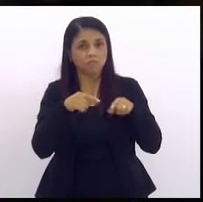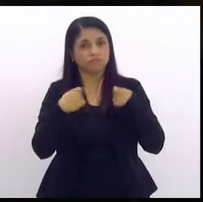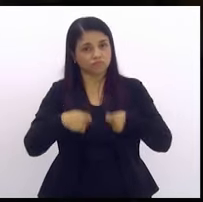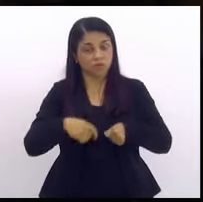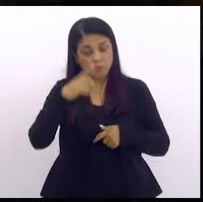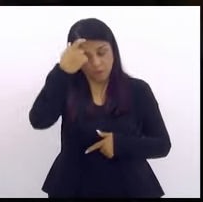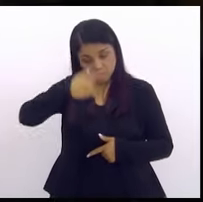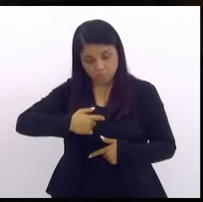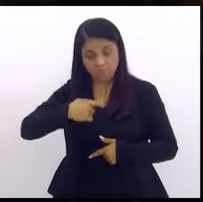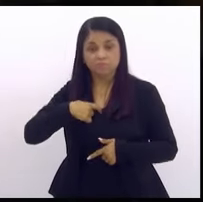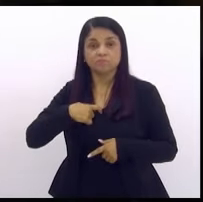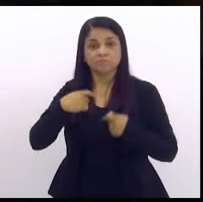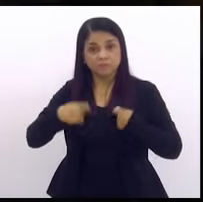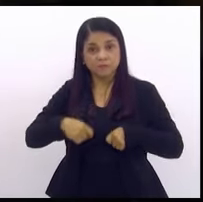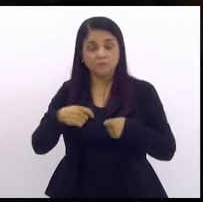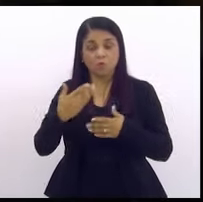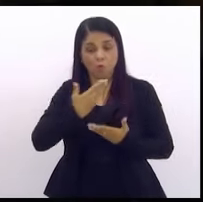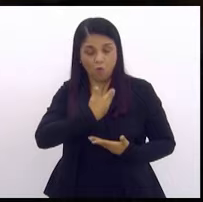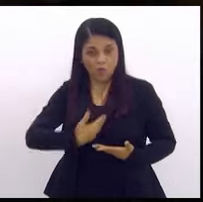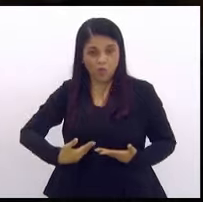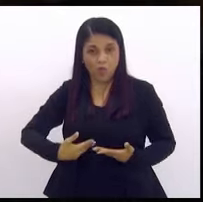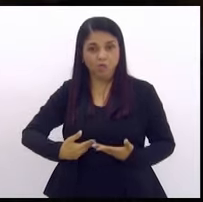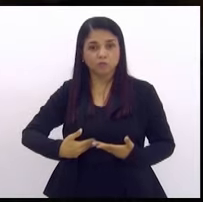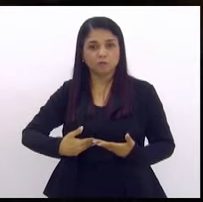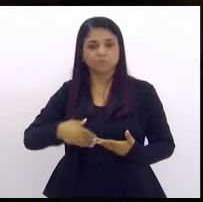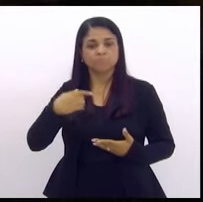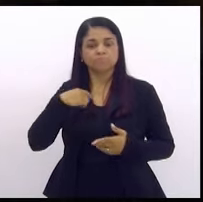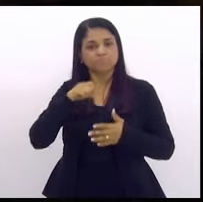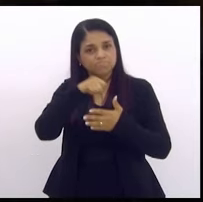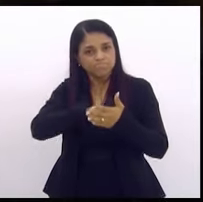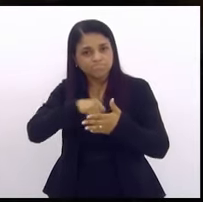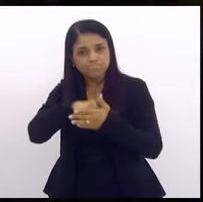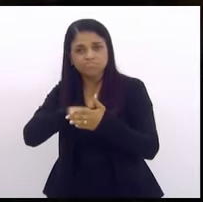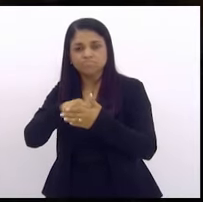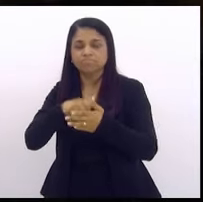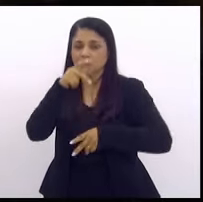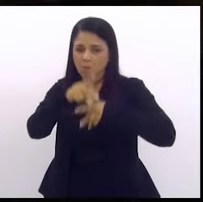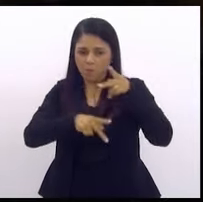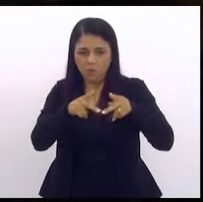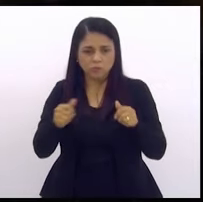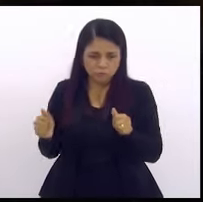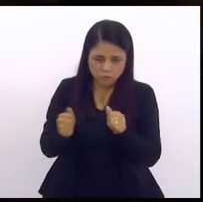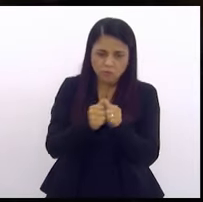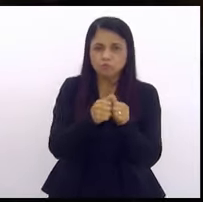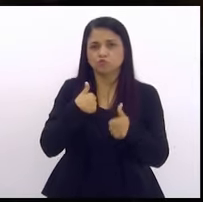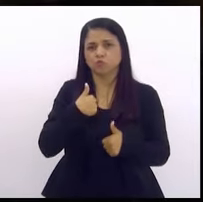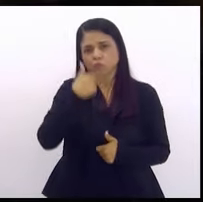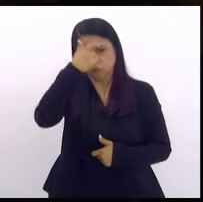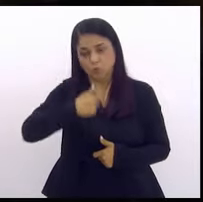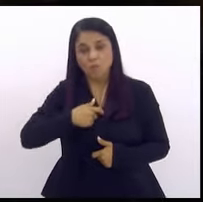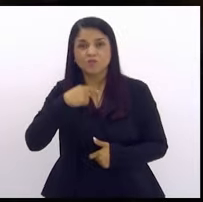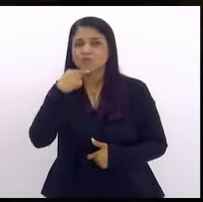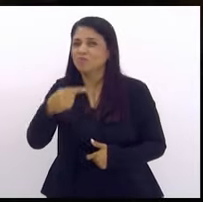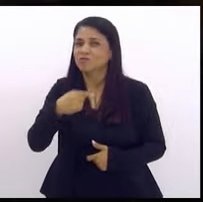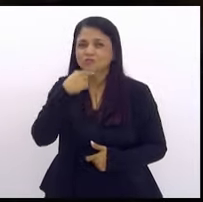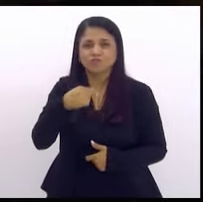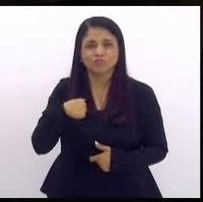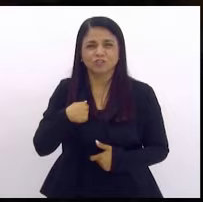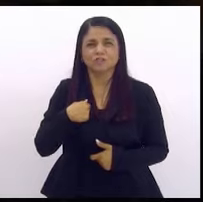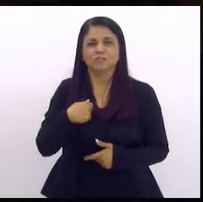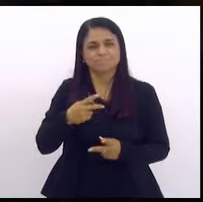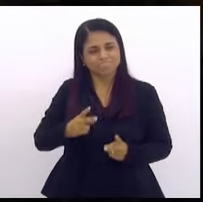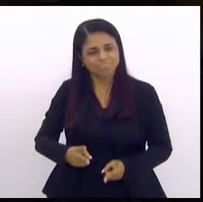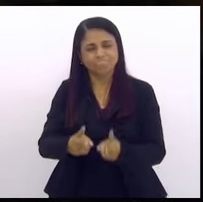quando o governo mandava algo importante, quando era algo para resistir enquanto campo popular, eu estava do lado, mas não adianta, porque as práticas são as